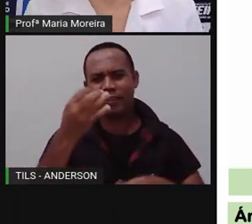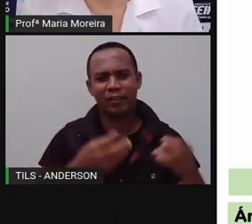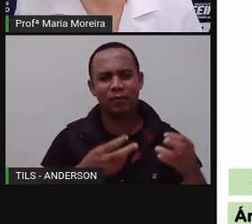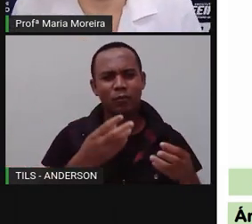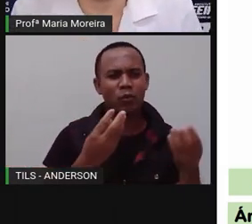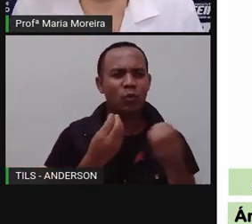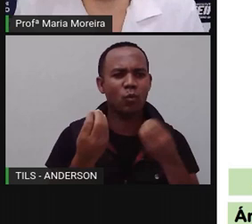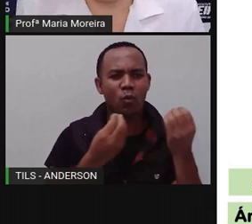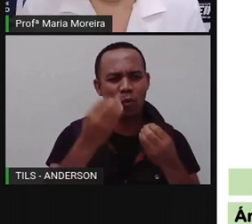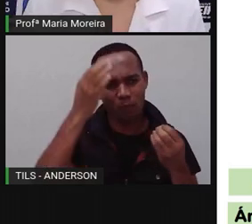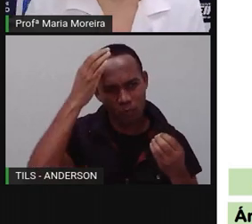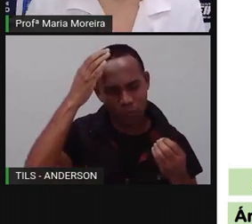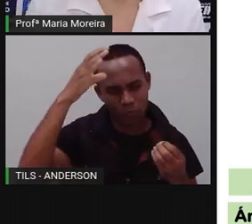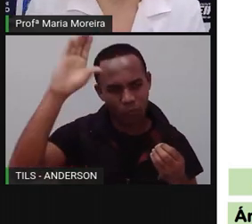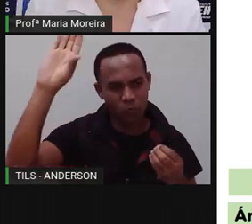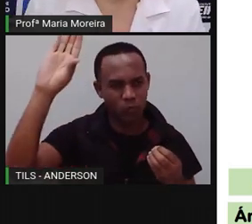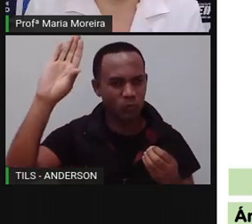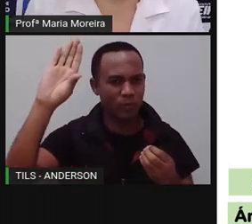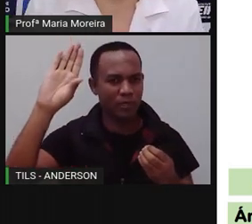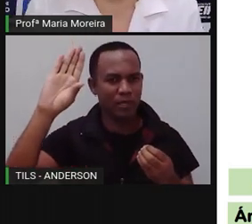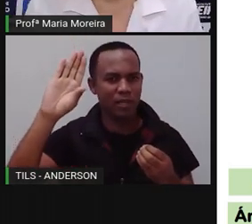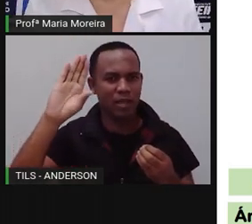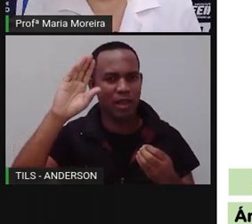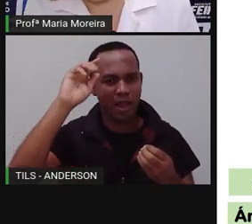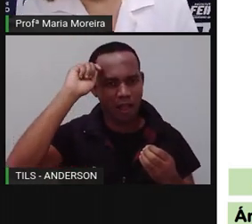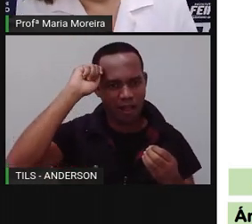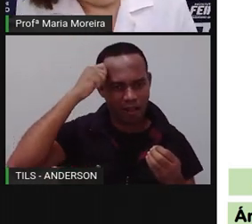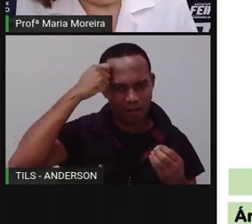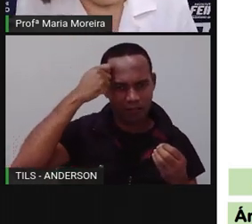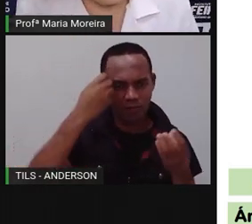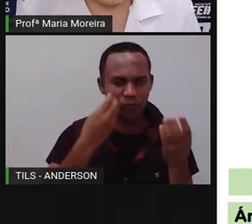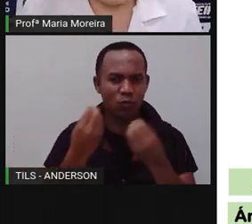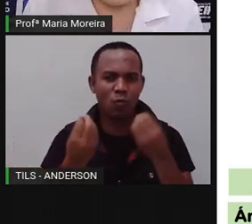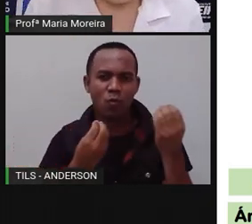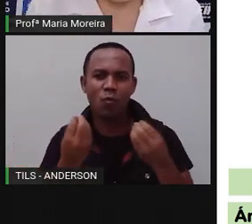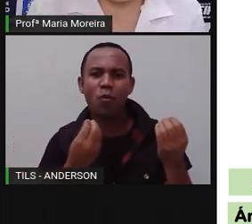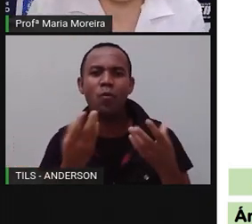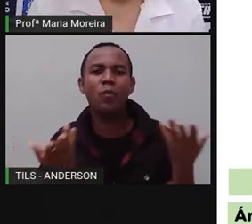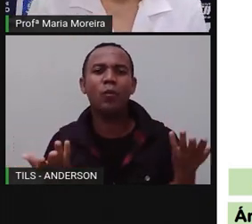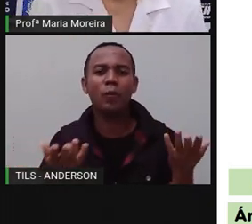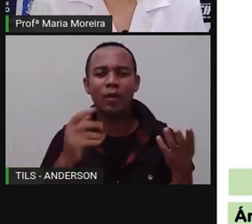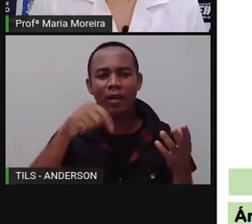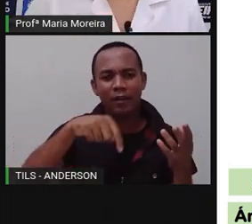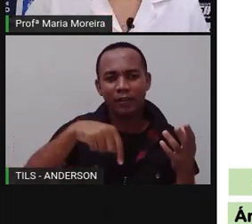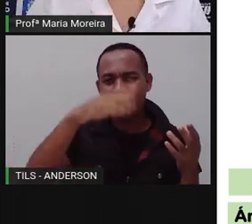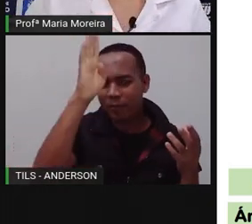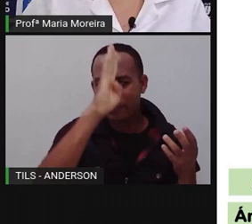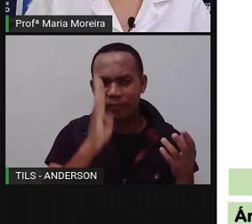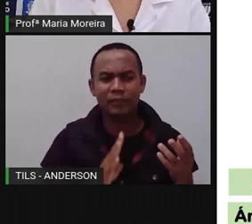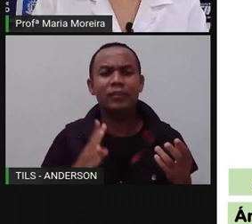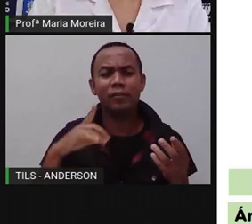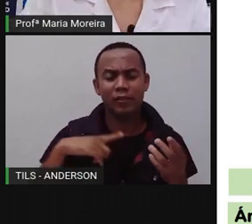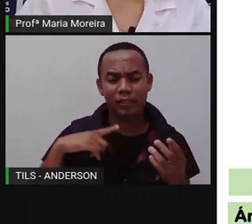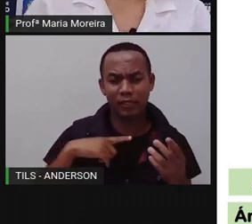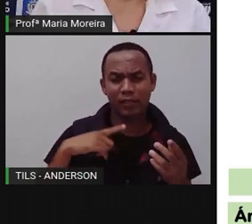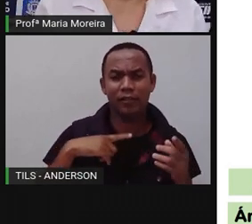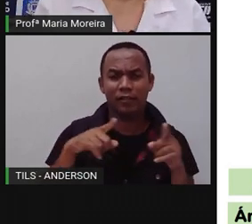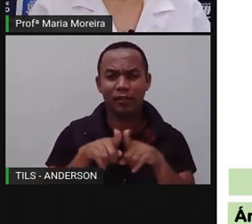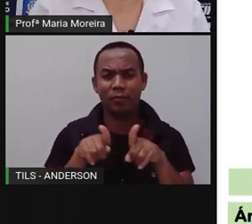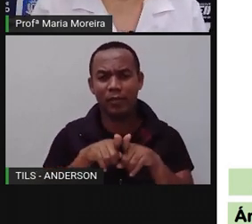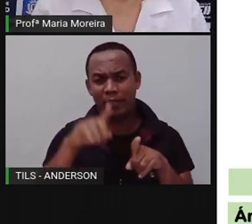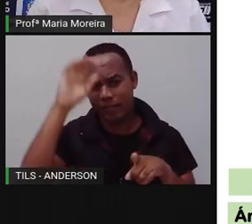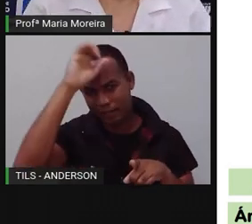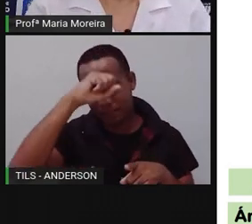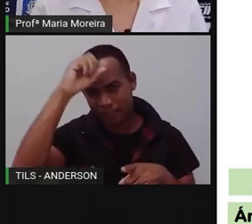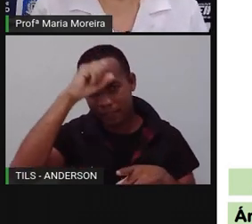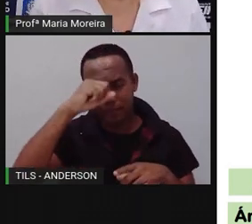influência, né, da cultura afro, né, na nossa cultura aqui do Brasil, e vamos complementar, aprender